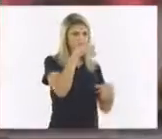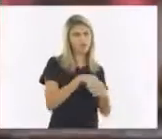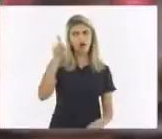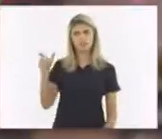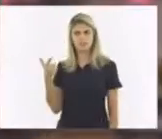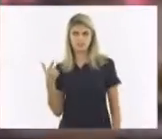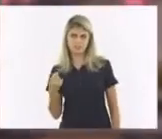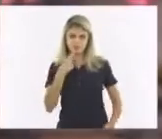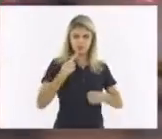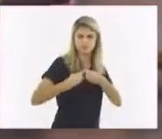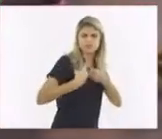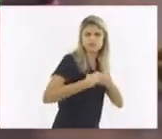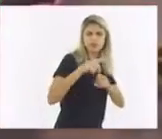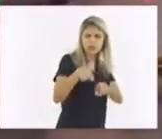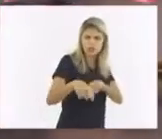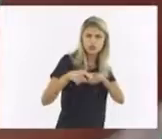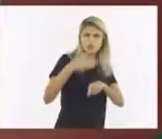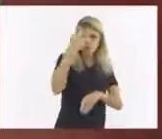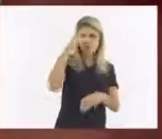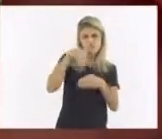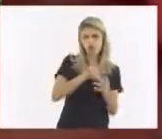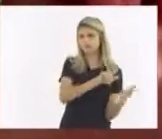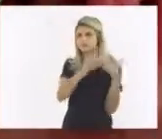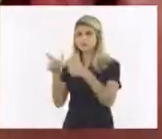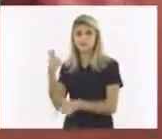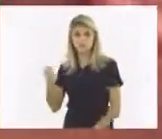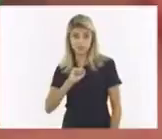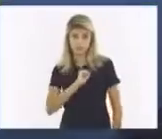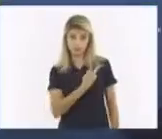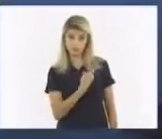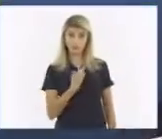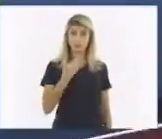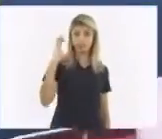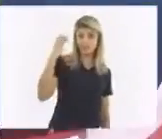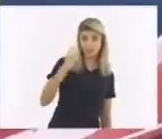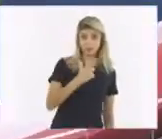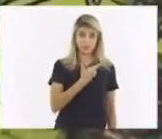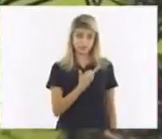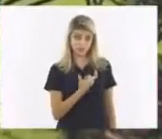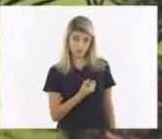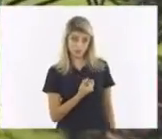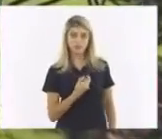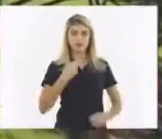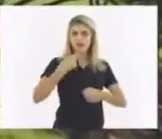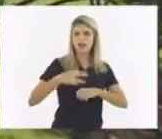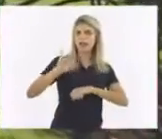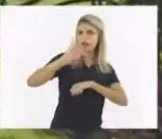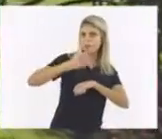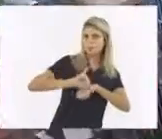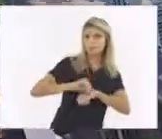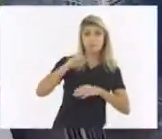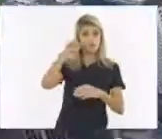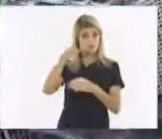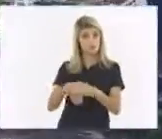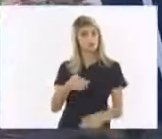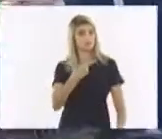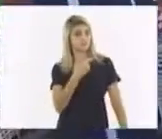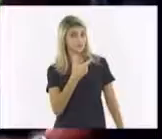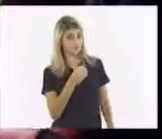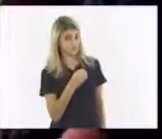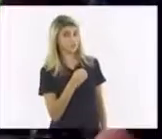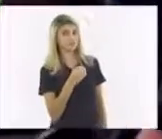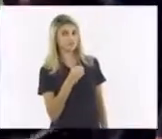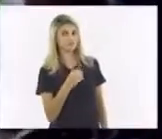o interior é 20, São Gonçalo é 20, Niterói é 20, a capital é 20,